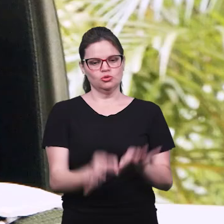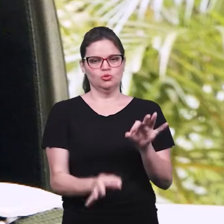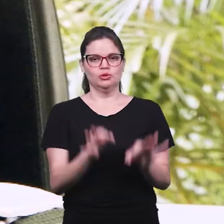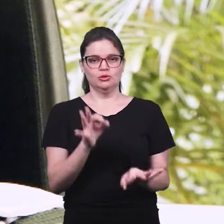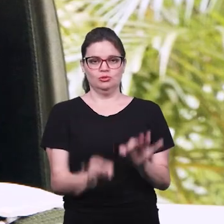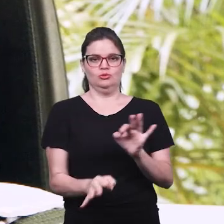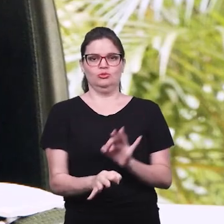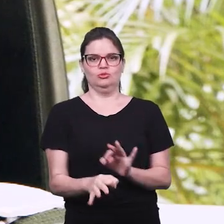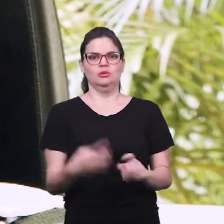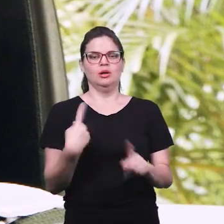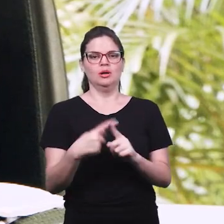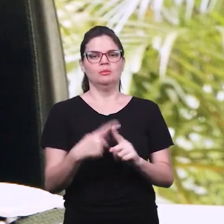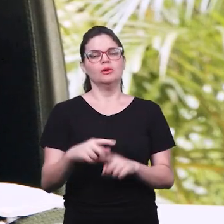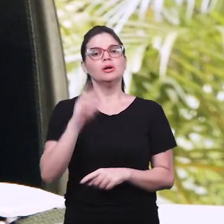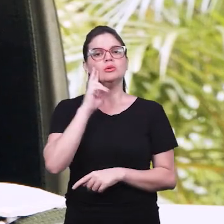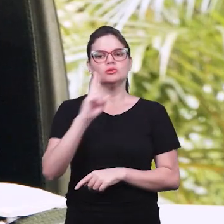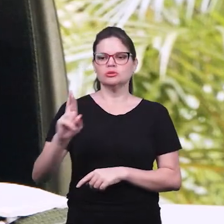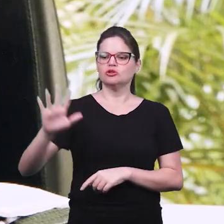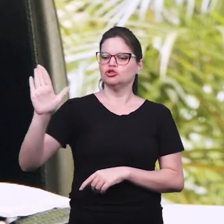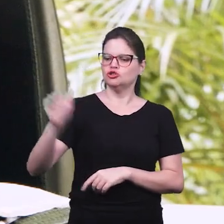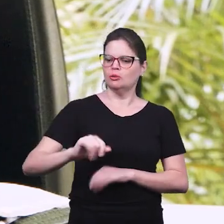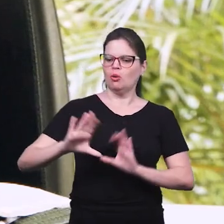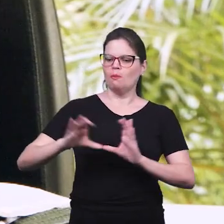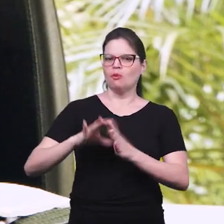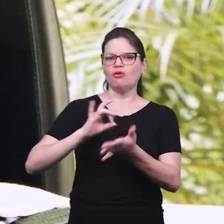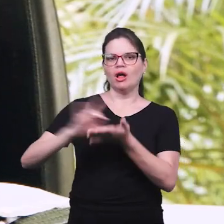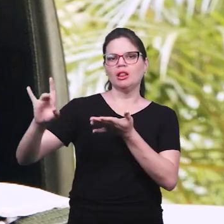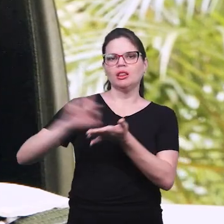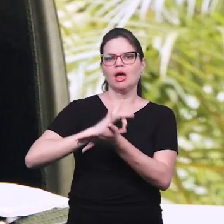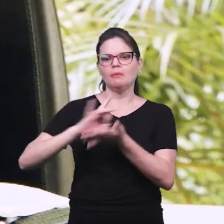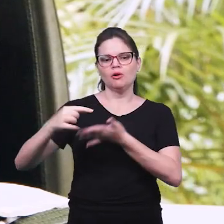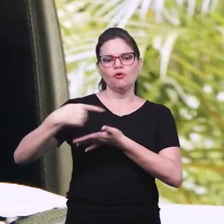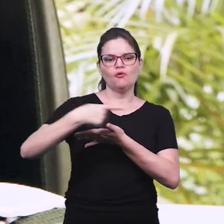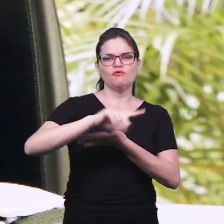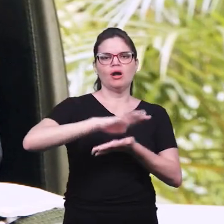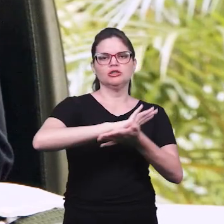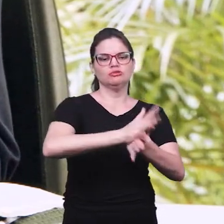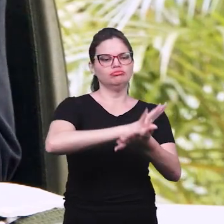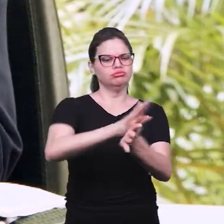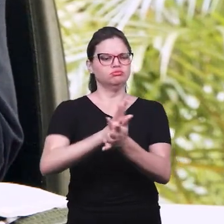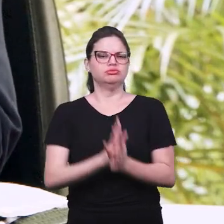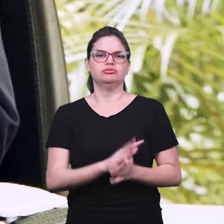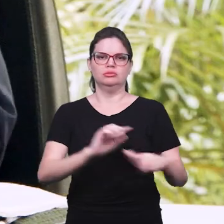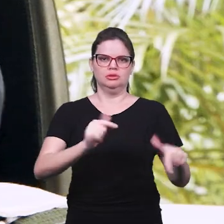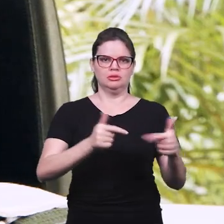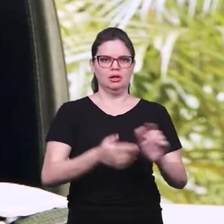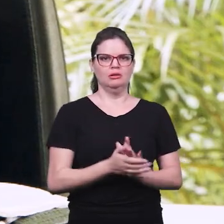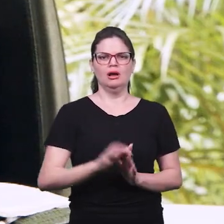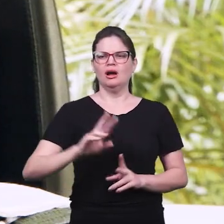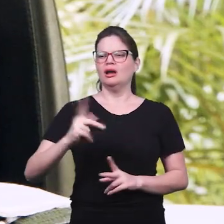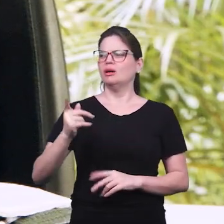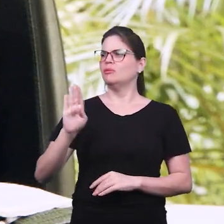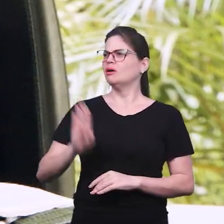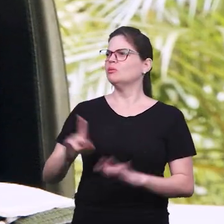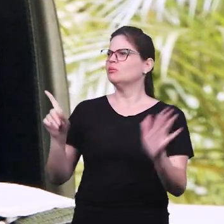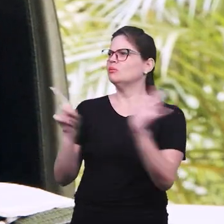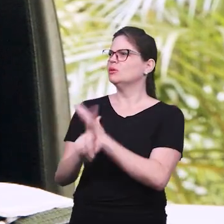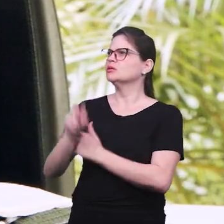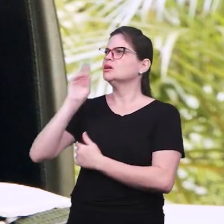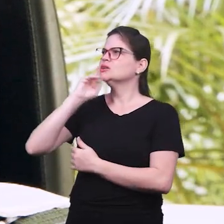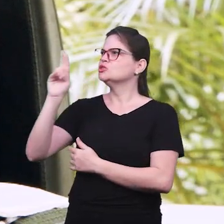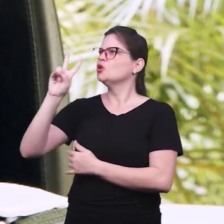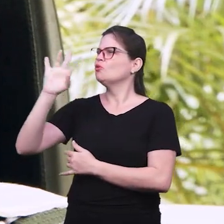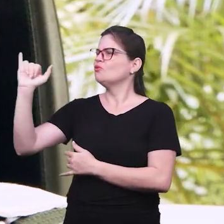ela também: o Senhor suscitou os caldeus para destruir Israel. Até Abacuque, ele perguntou: Senhor, mas você vai enviar uma nação pior que